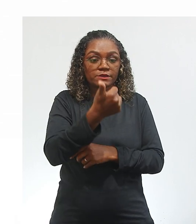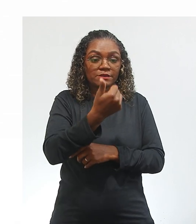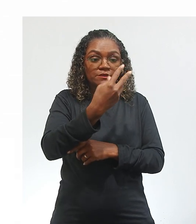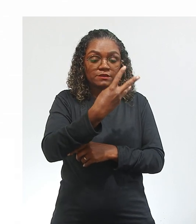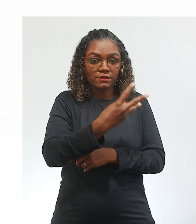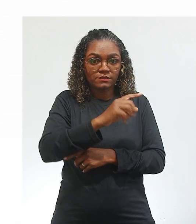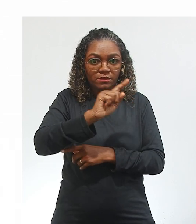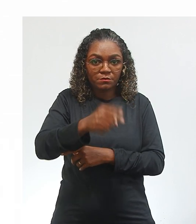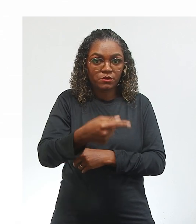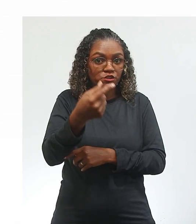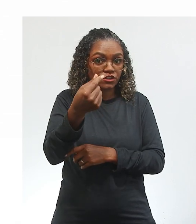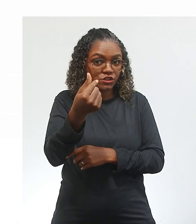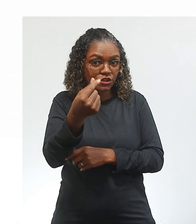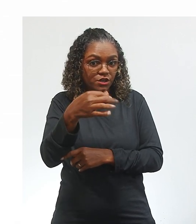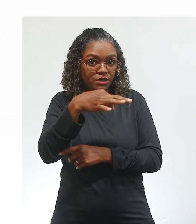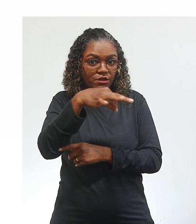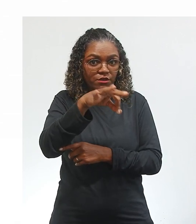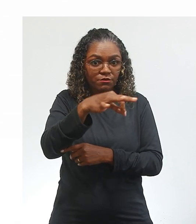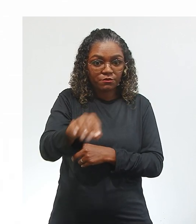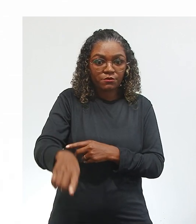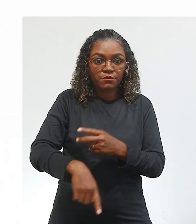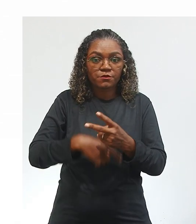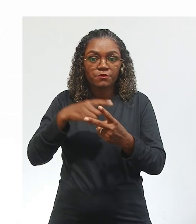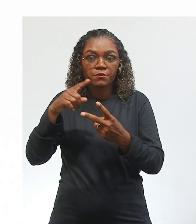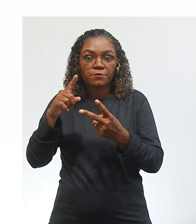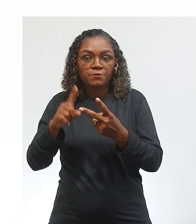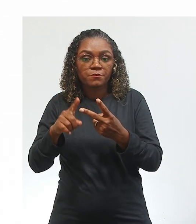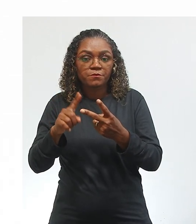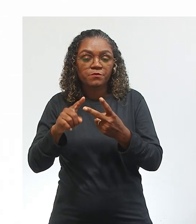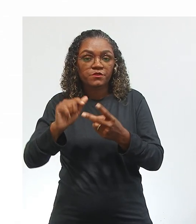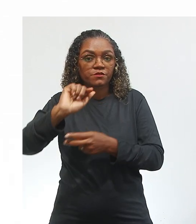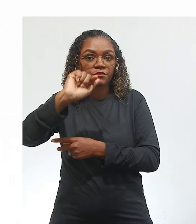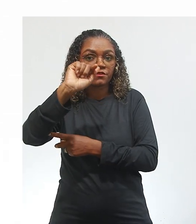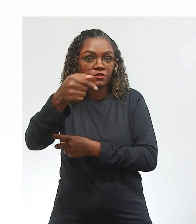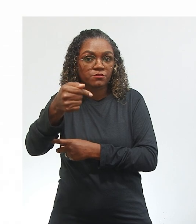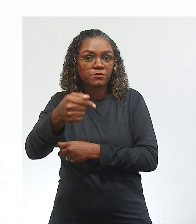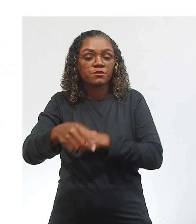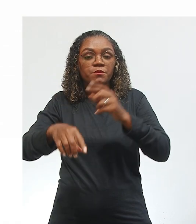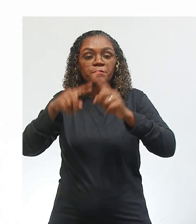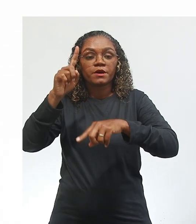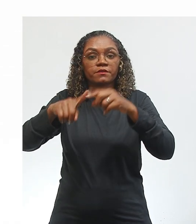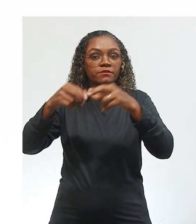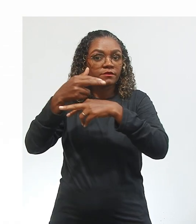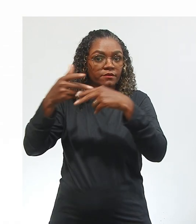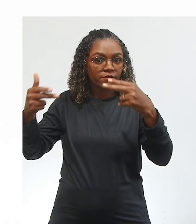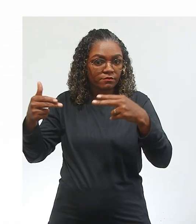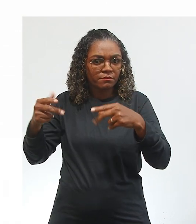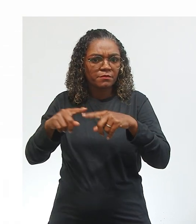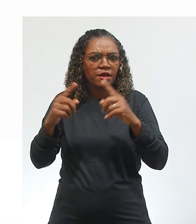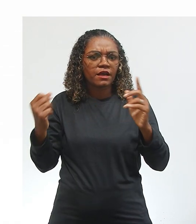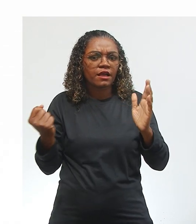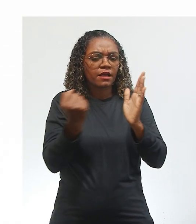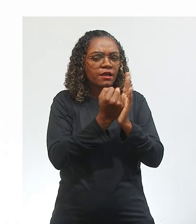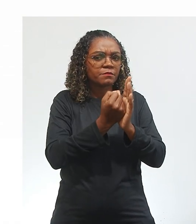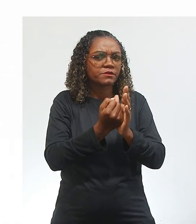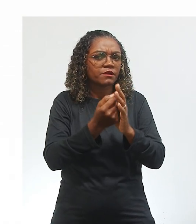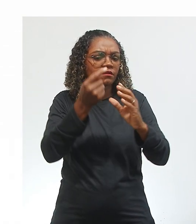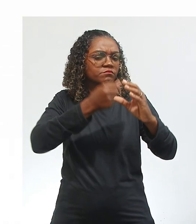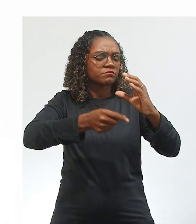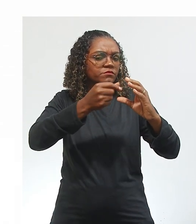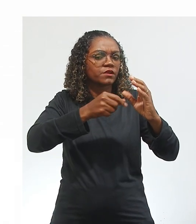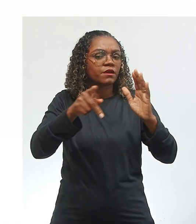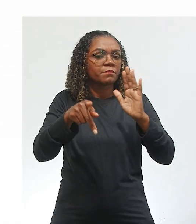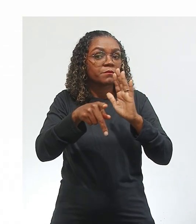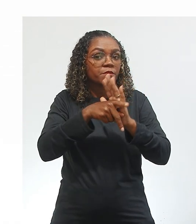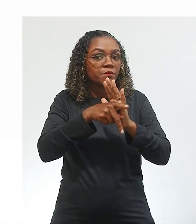7 mil em mercadoria. Como é que eu faria esse lançamento? Eu já sei que capital social é uma conta de natureza credora. Isso